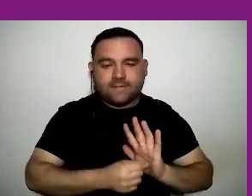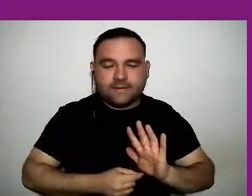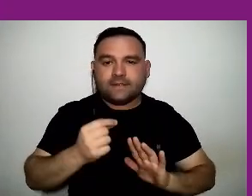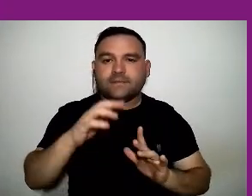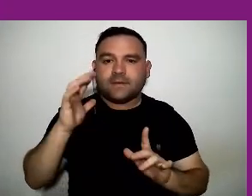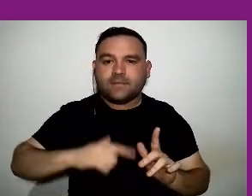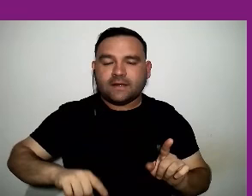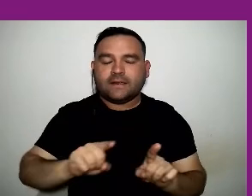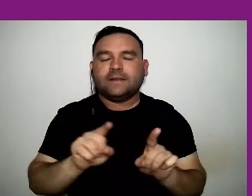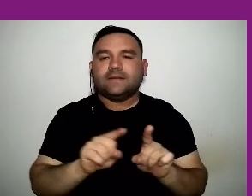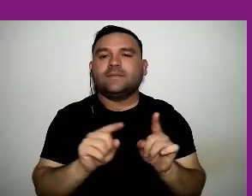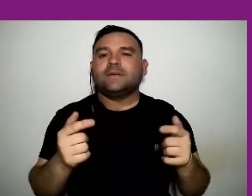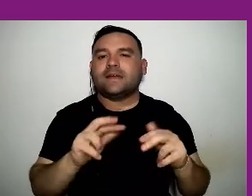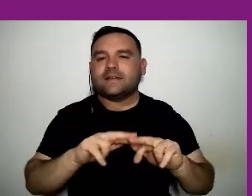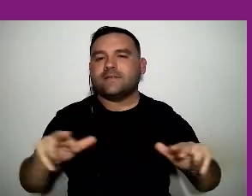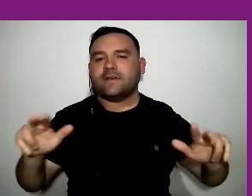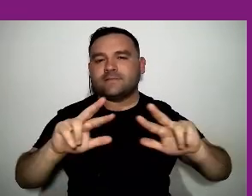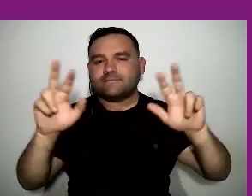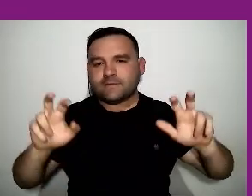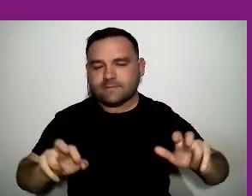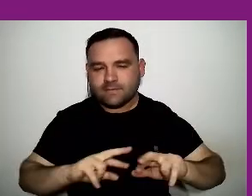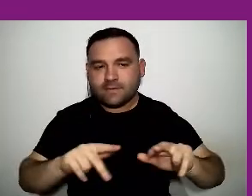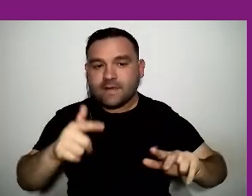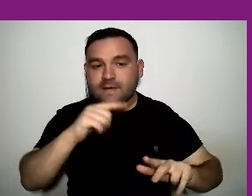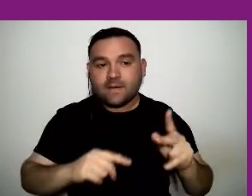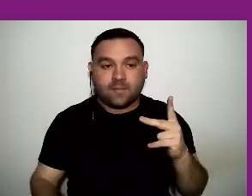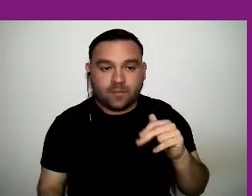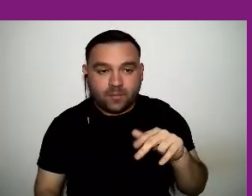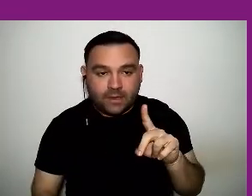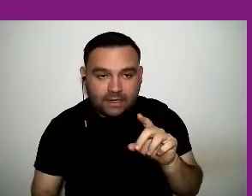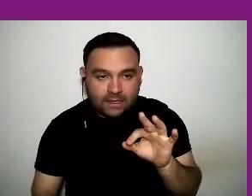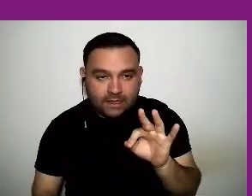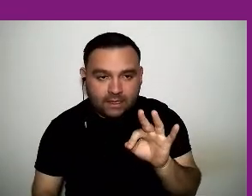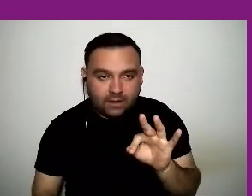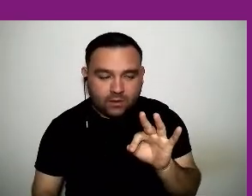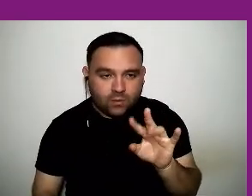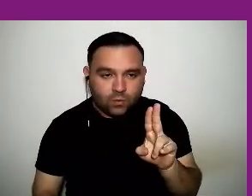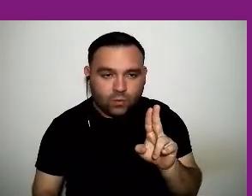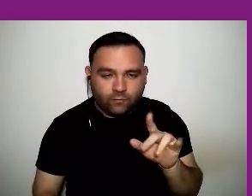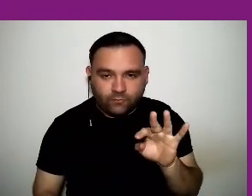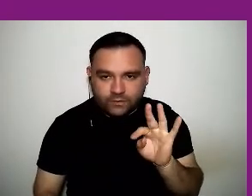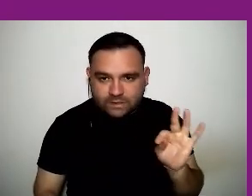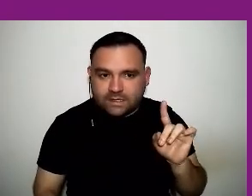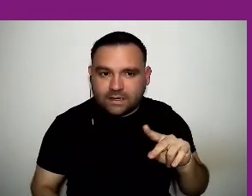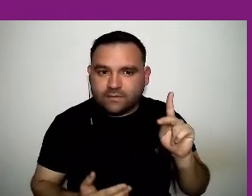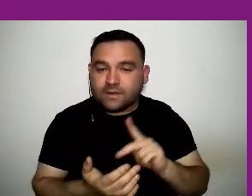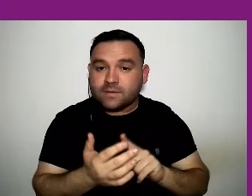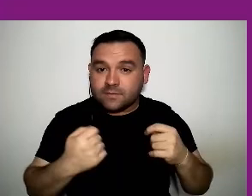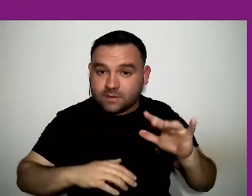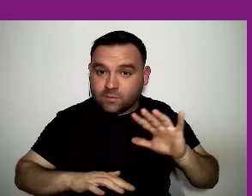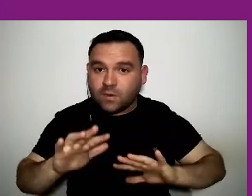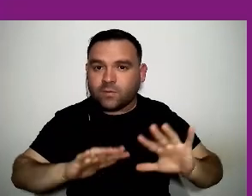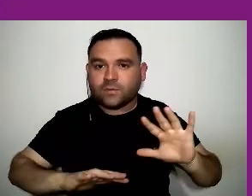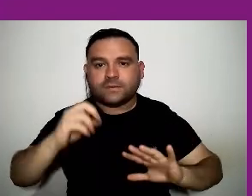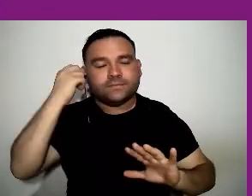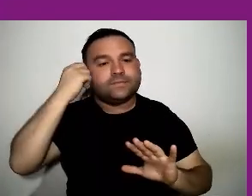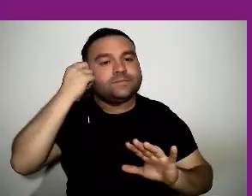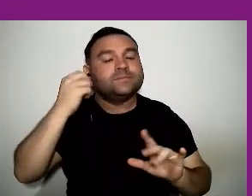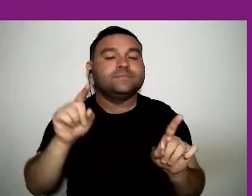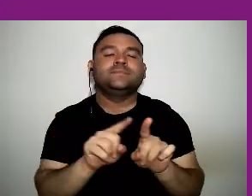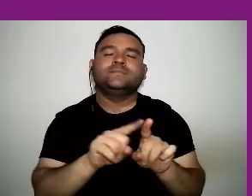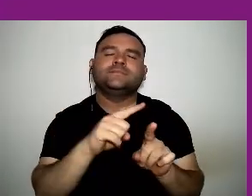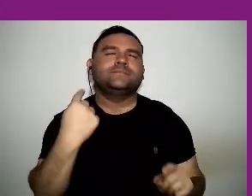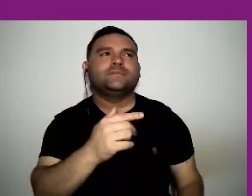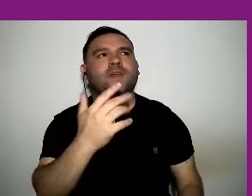induzida, hiperdistensão, etc. Ou seja, o Pendeluft é uma realidade e deve-se tomar cuidado com ele. E quando a